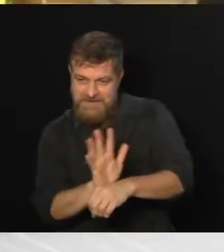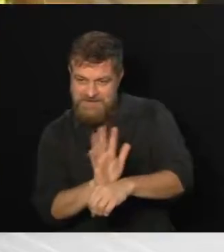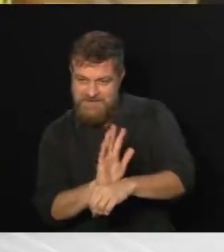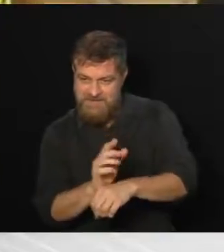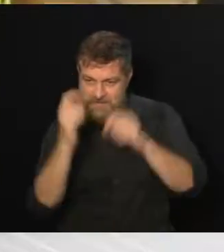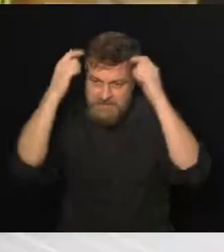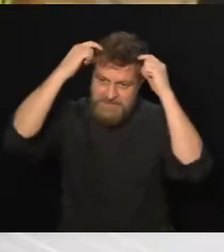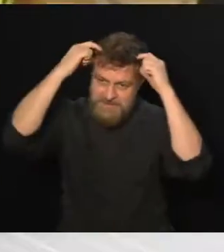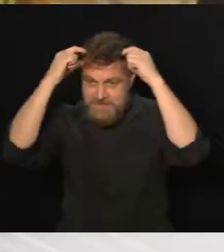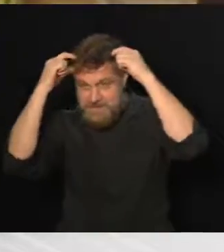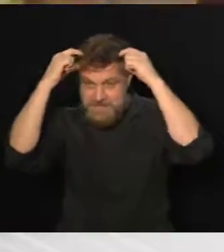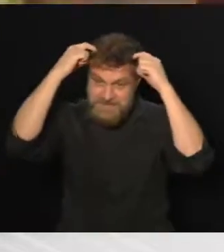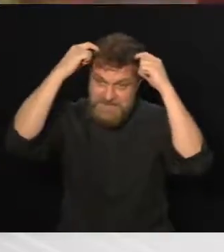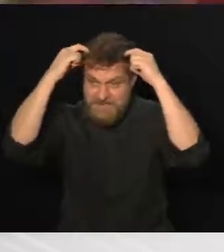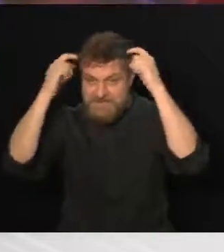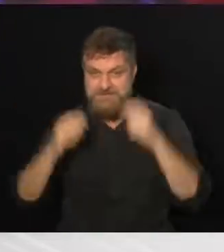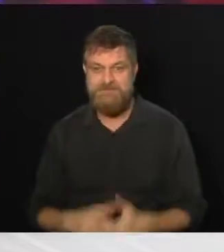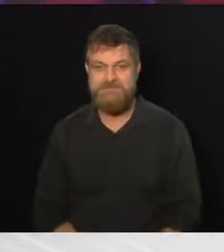Disney.